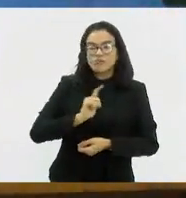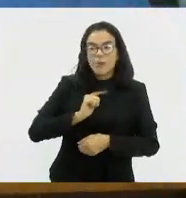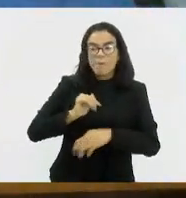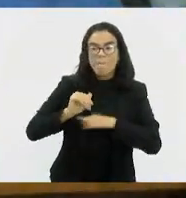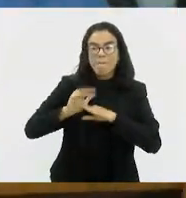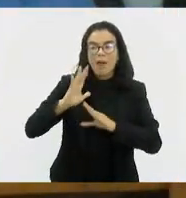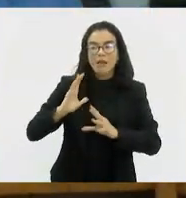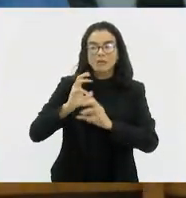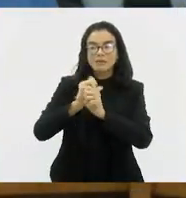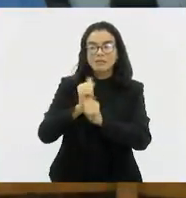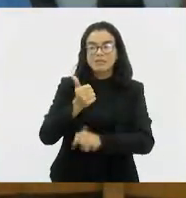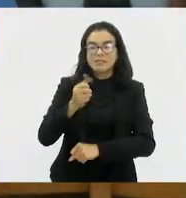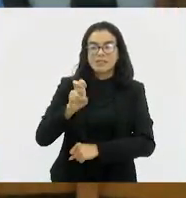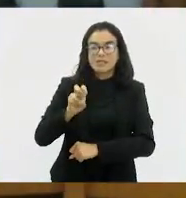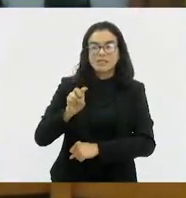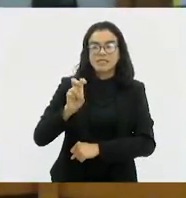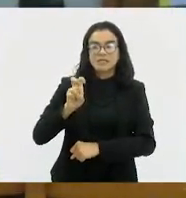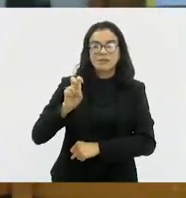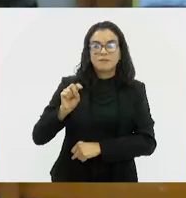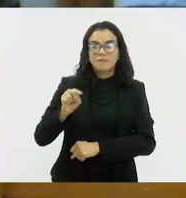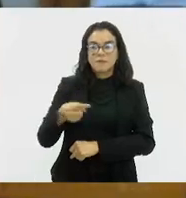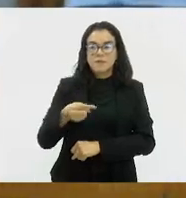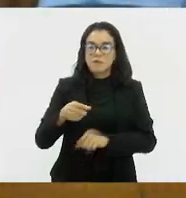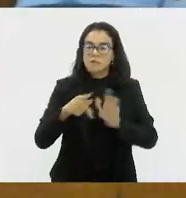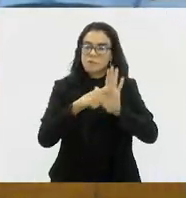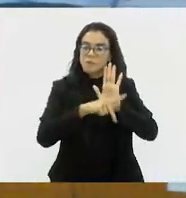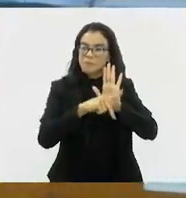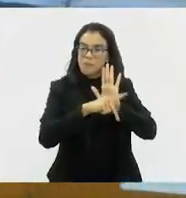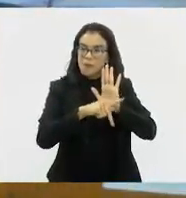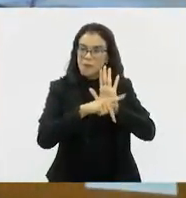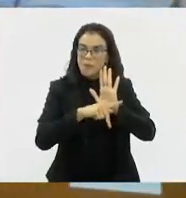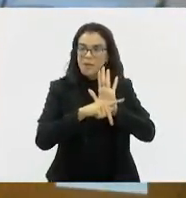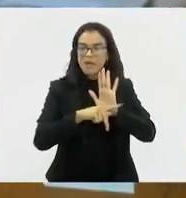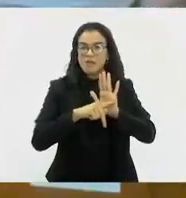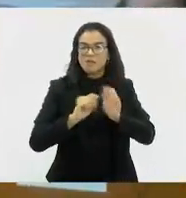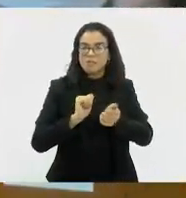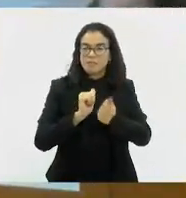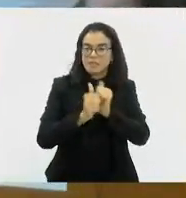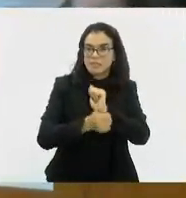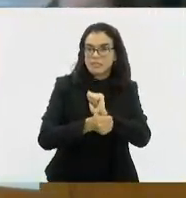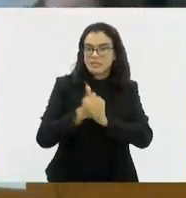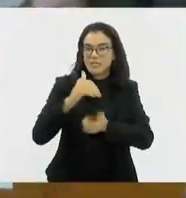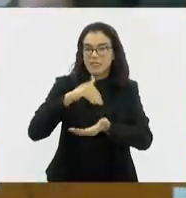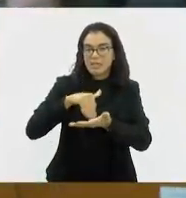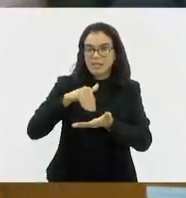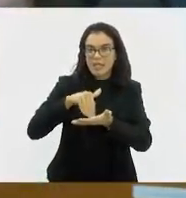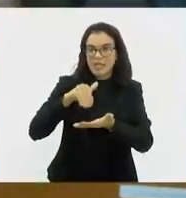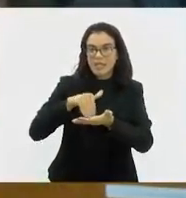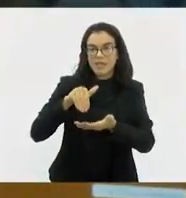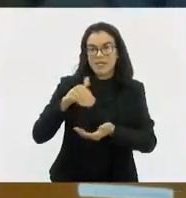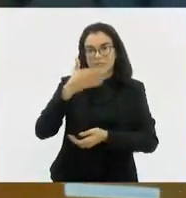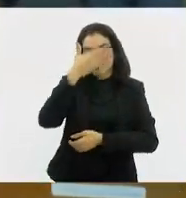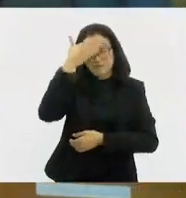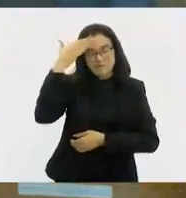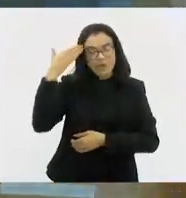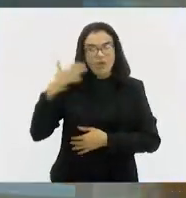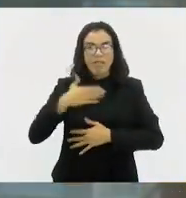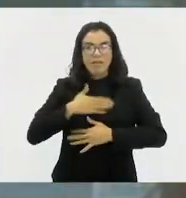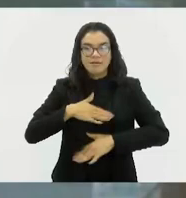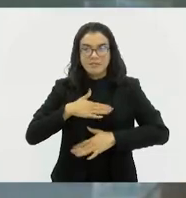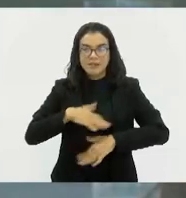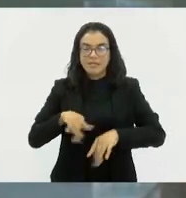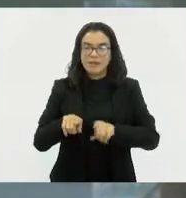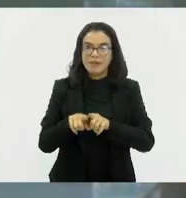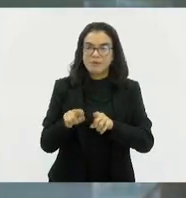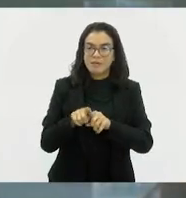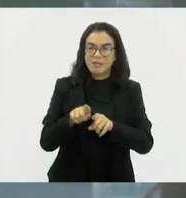pessoas da melhor idade nos programas da Secretaria de Esporte e Lazer, nos programas da assistência social,